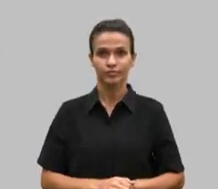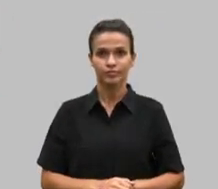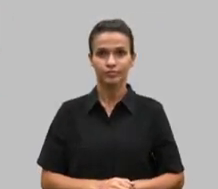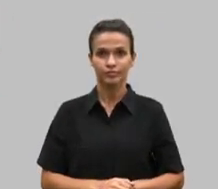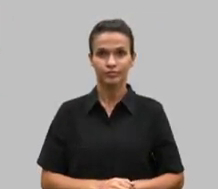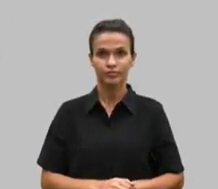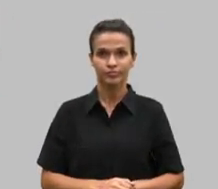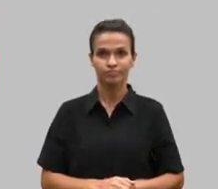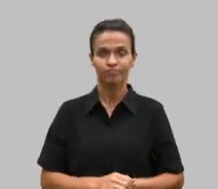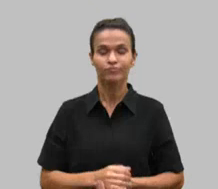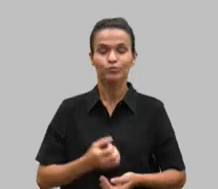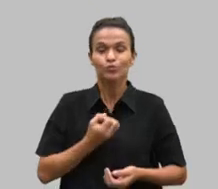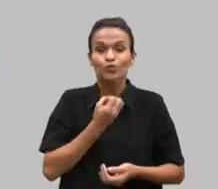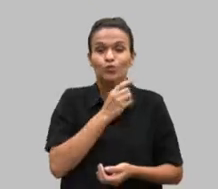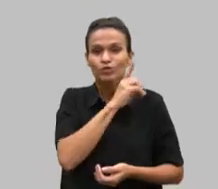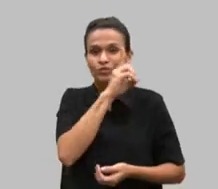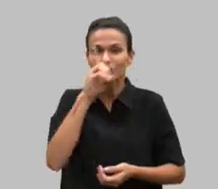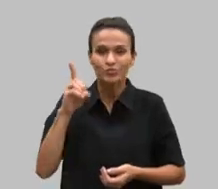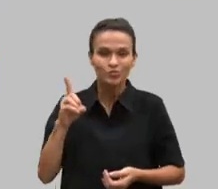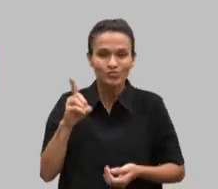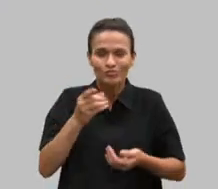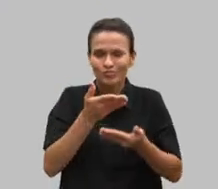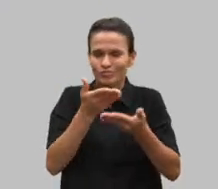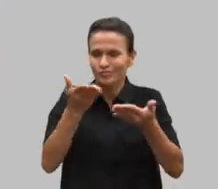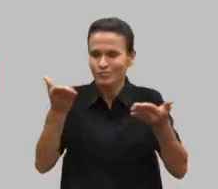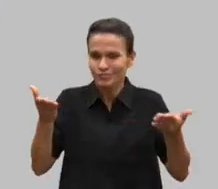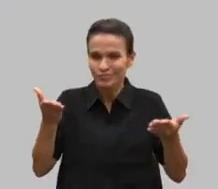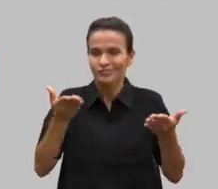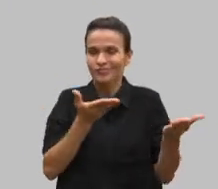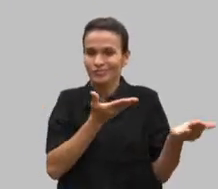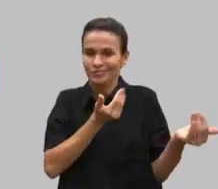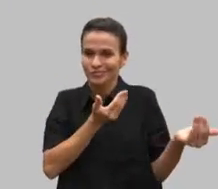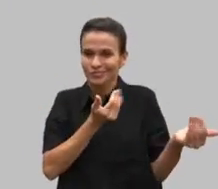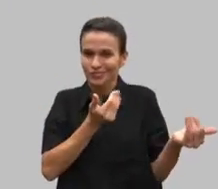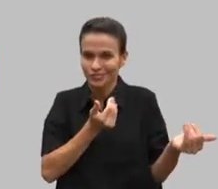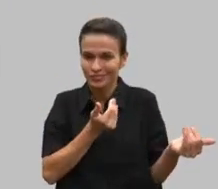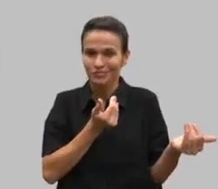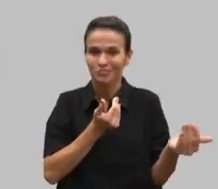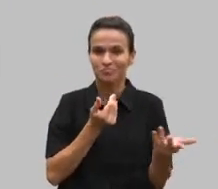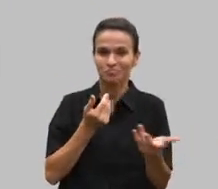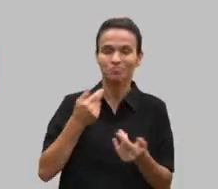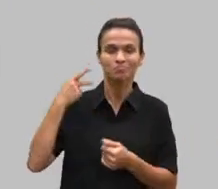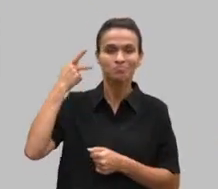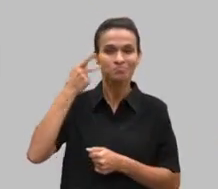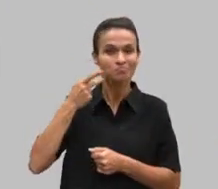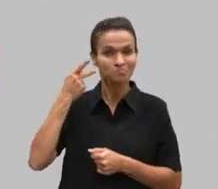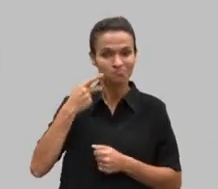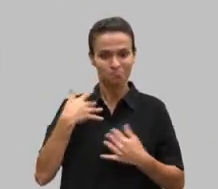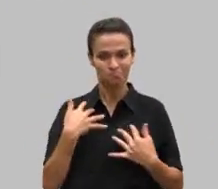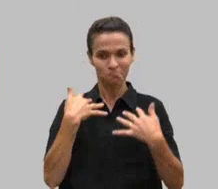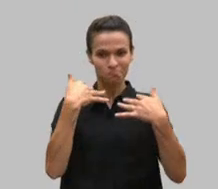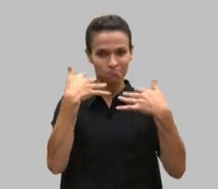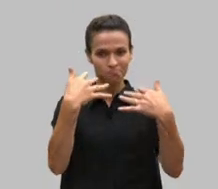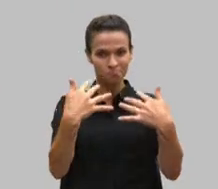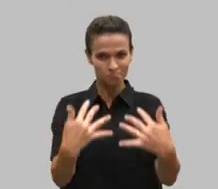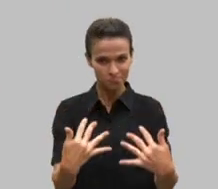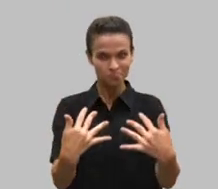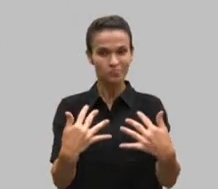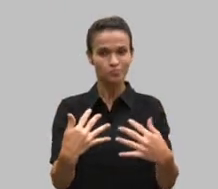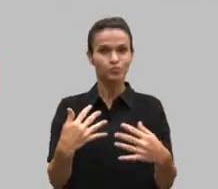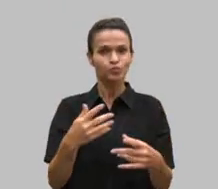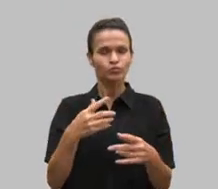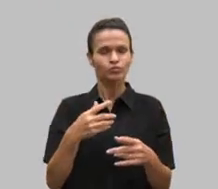eu deixo meu bom dia a todas as jovens e aos jovens parlamentares que compõem o Parlamento jovem de 2023